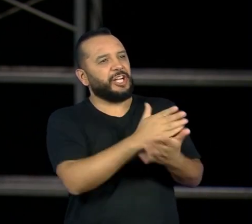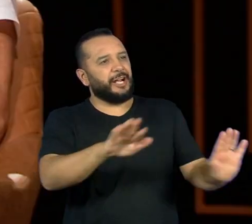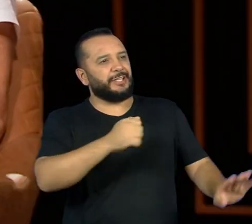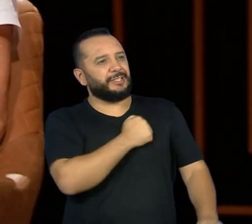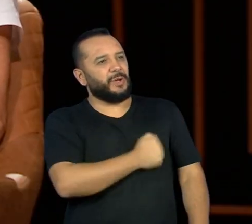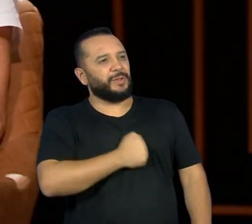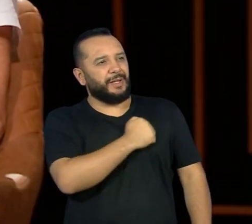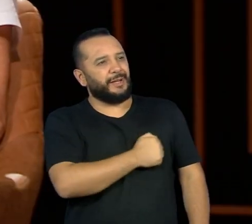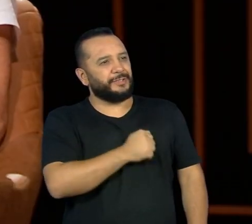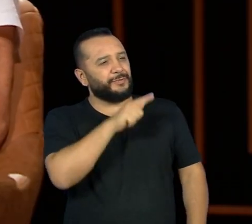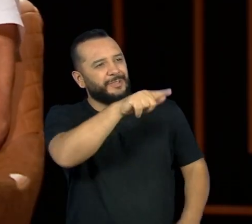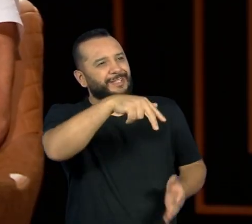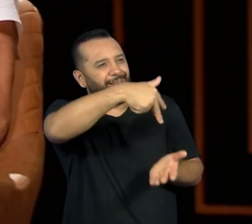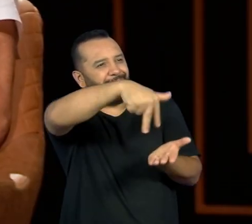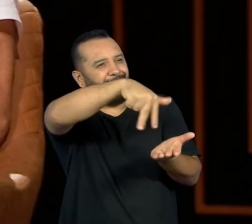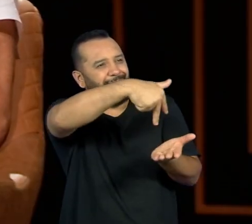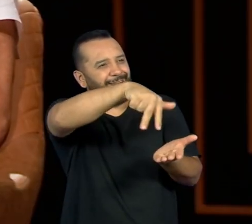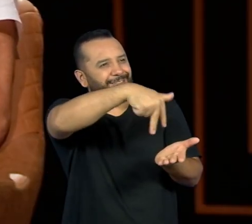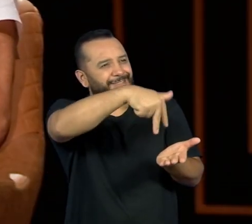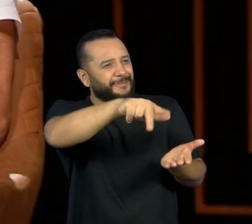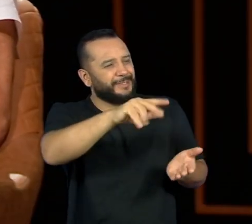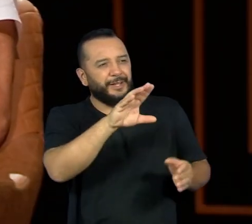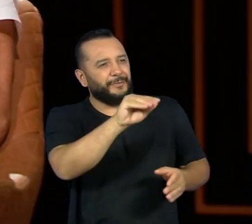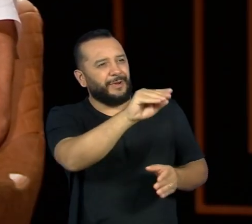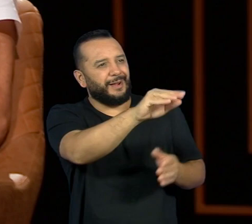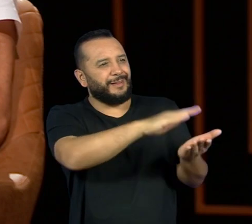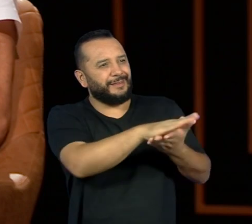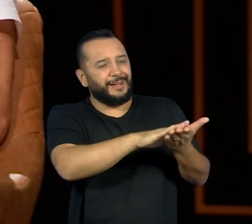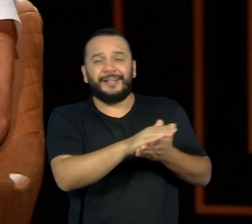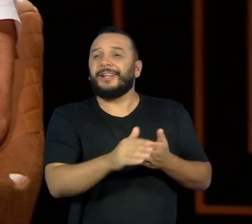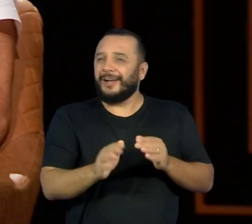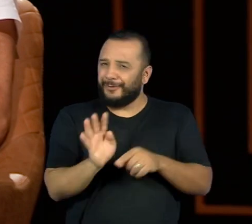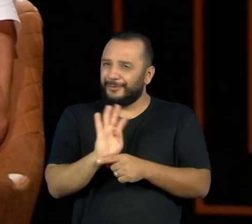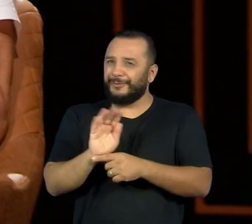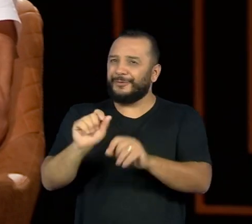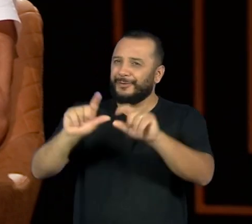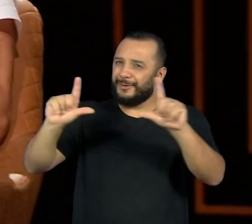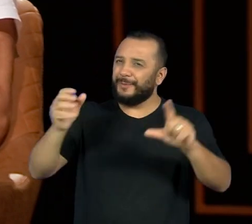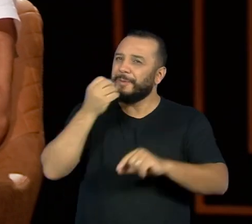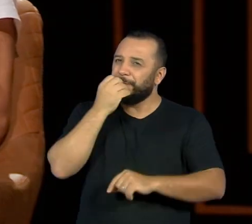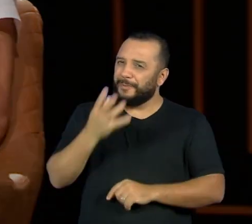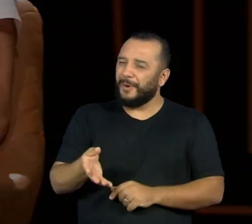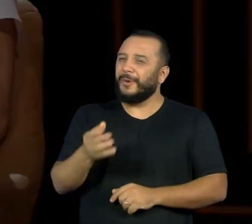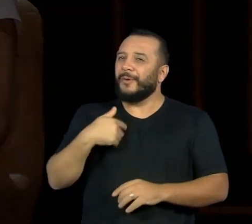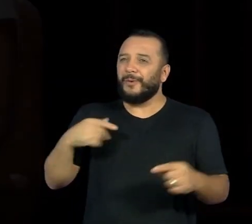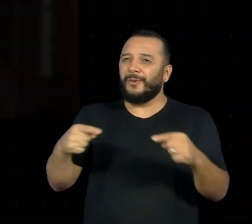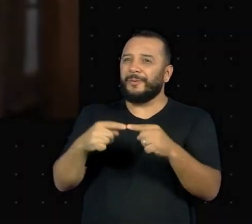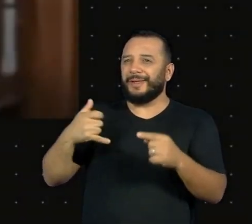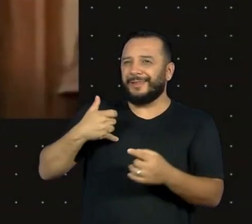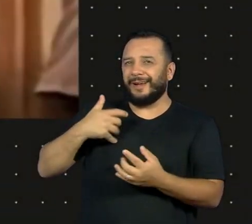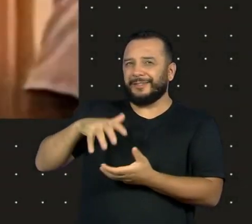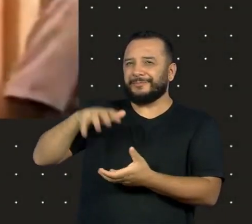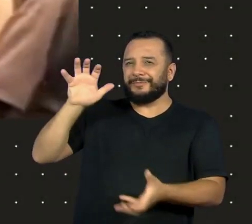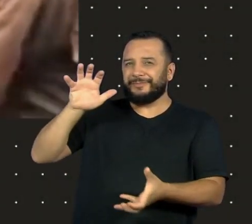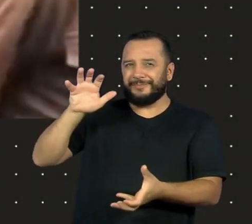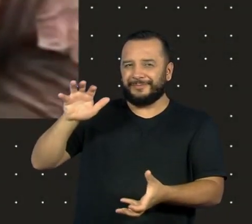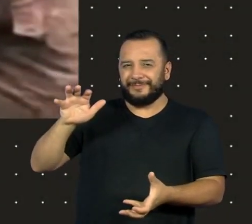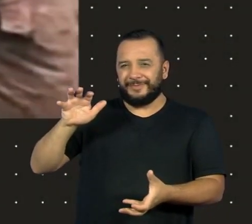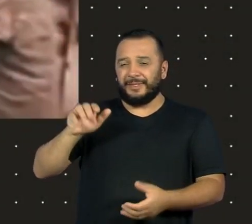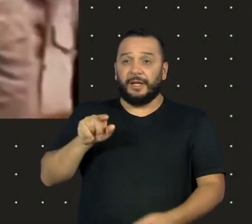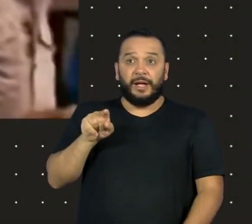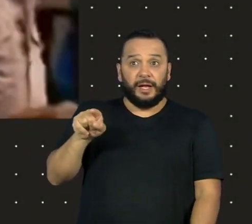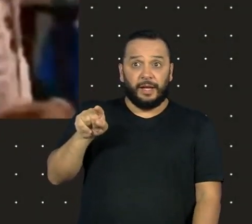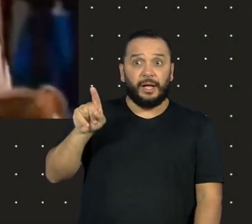É que o filme é bom. É um filme lindo, um filme voltado para a terceira idade. Ela